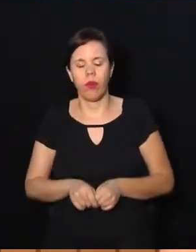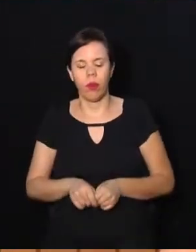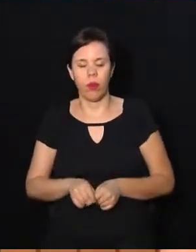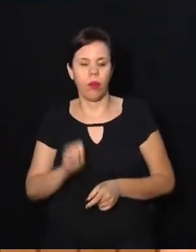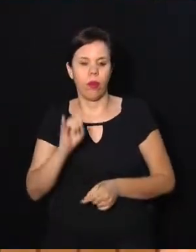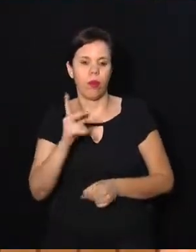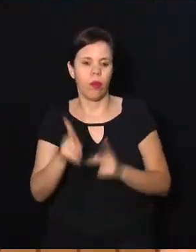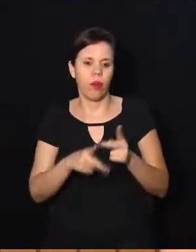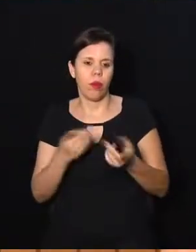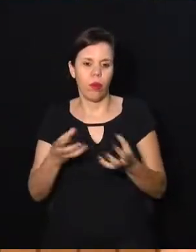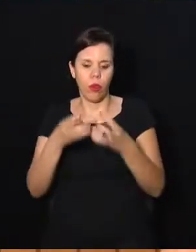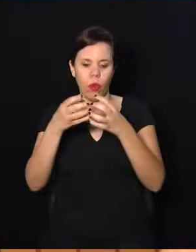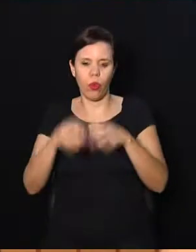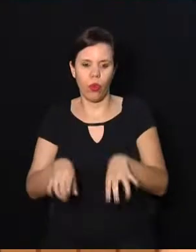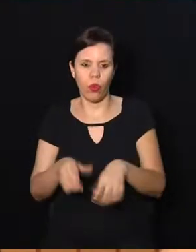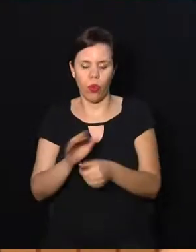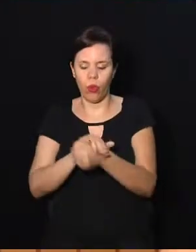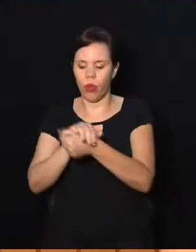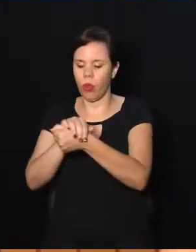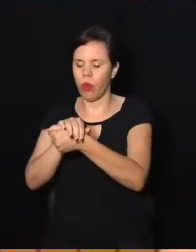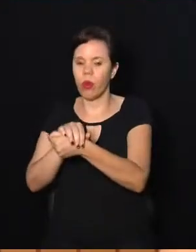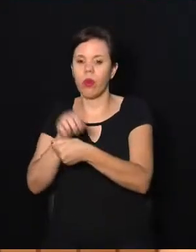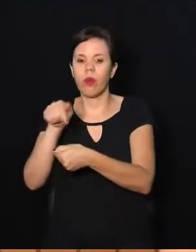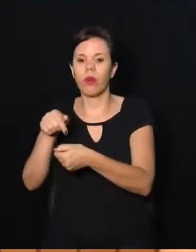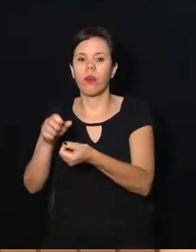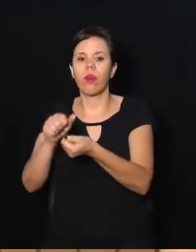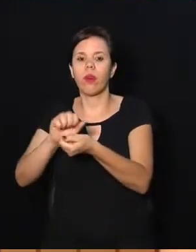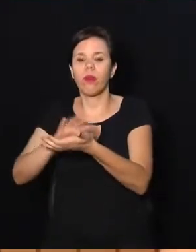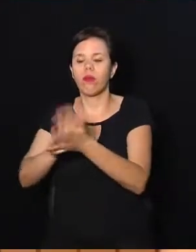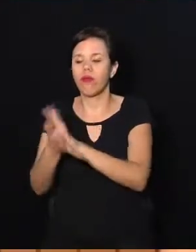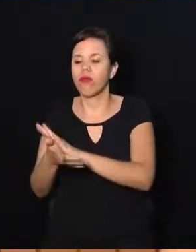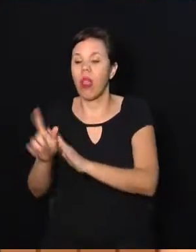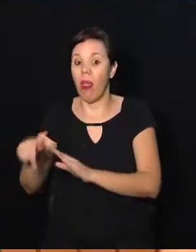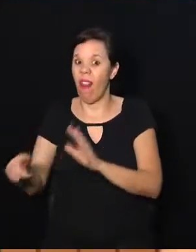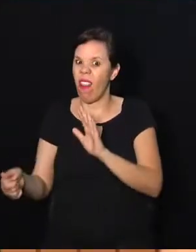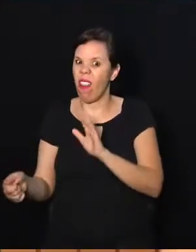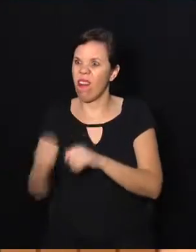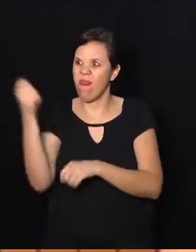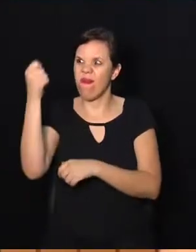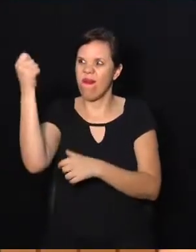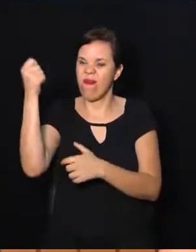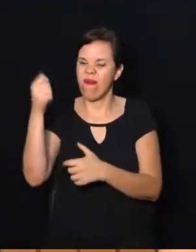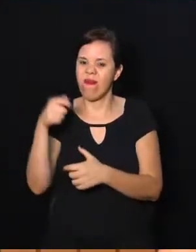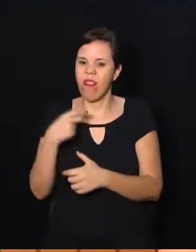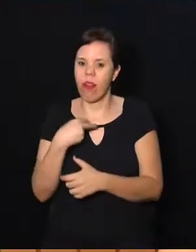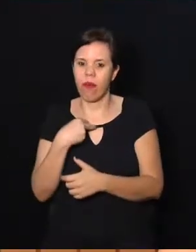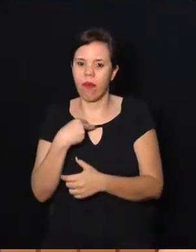alguém destruir um ovo de tartaruga, é uma coisa muito grave.